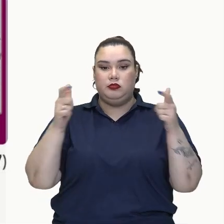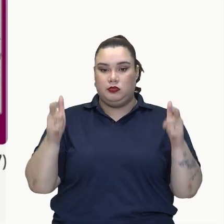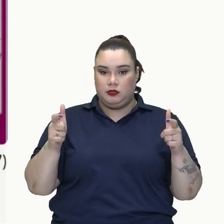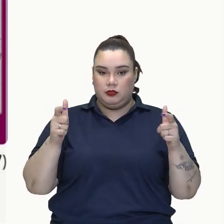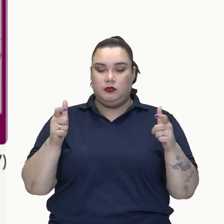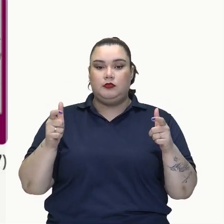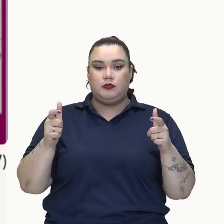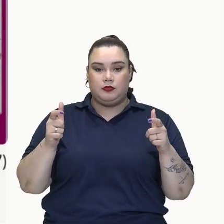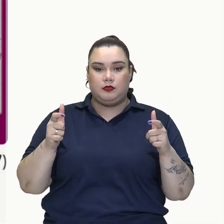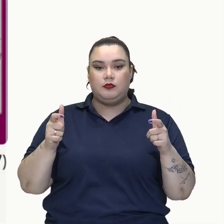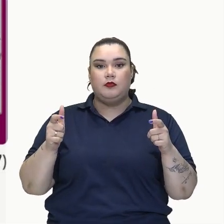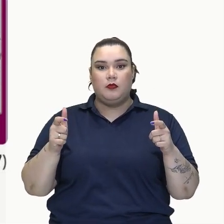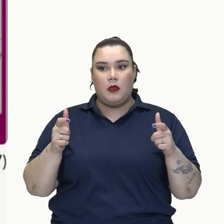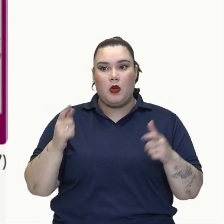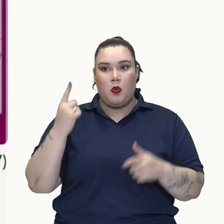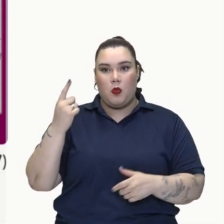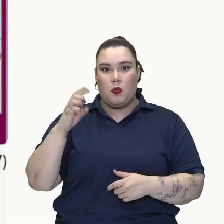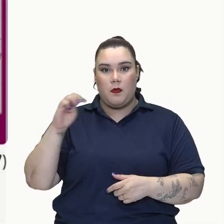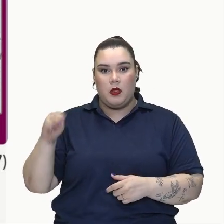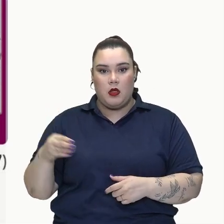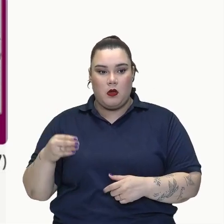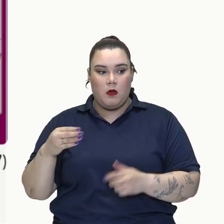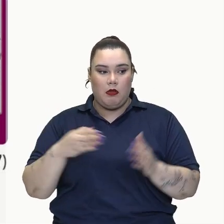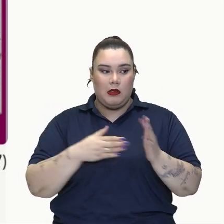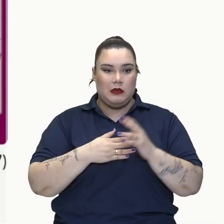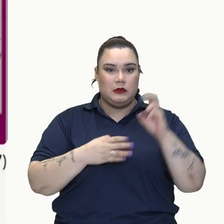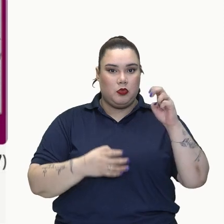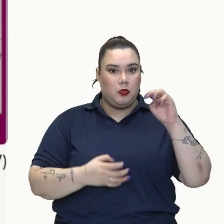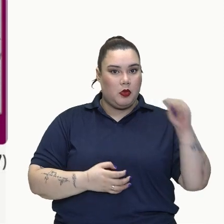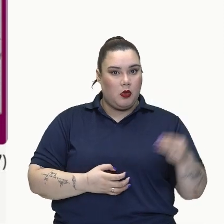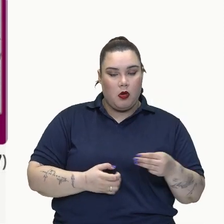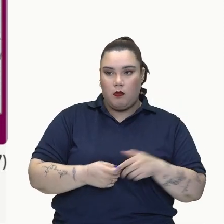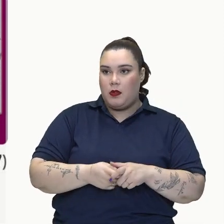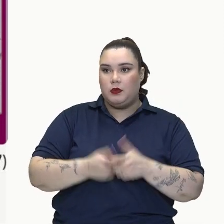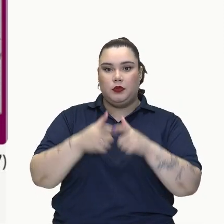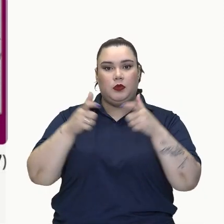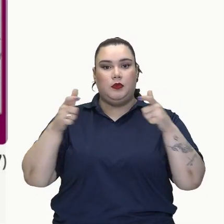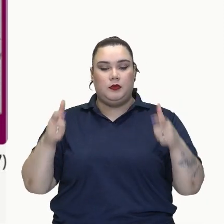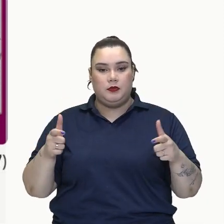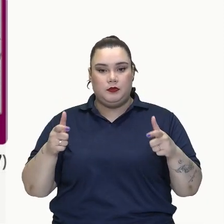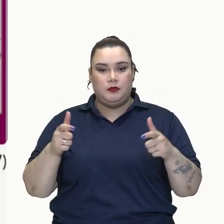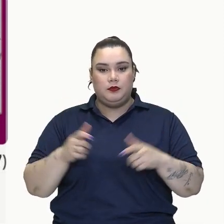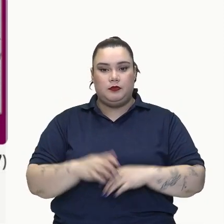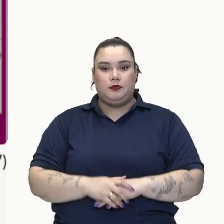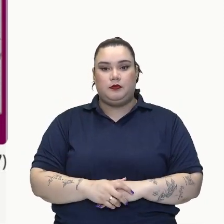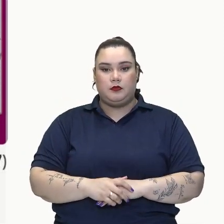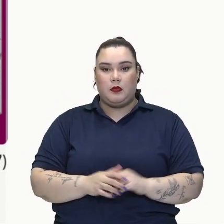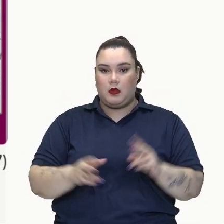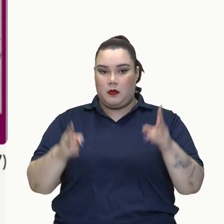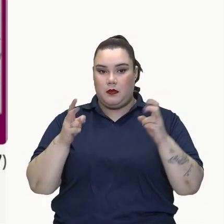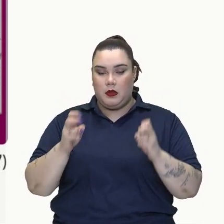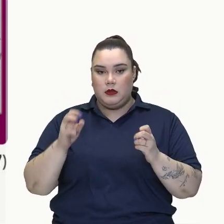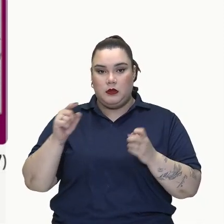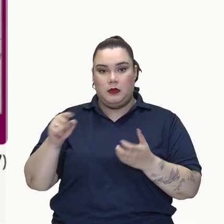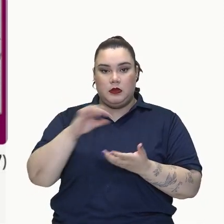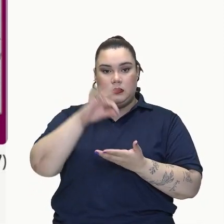Ali entre 1 milhão e 5 milhões de pessoas. Observem também, no mapa